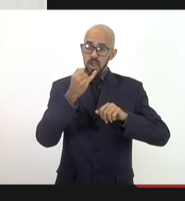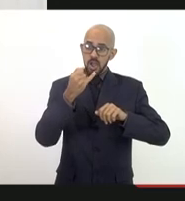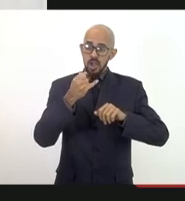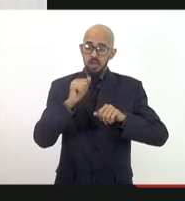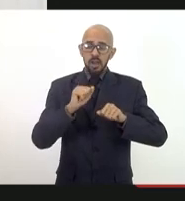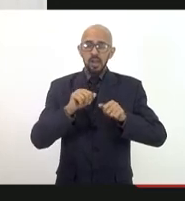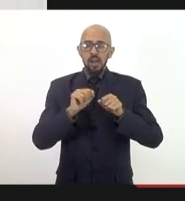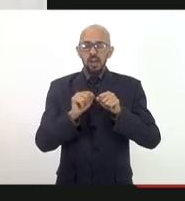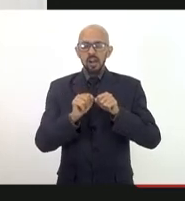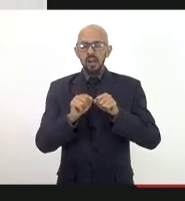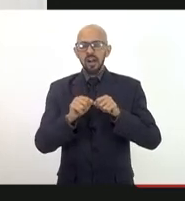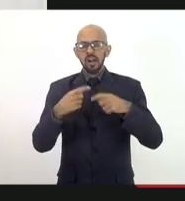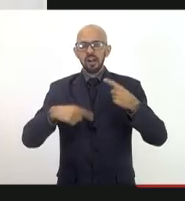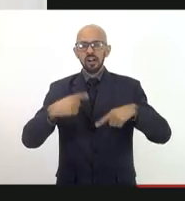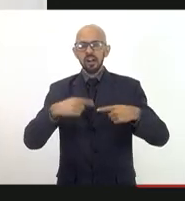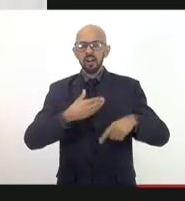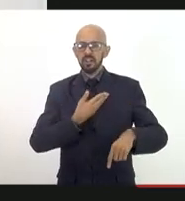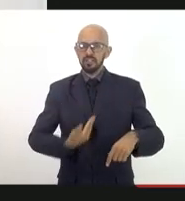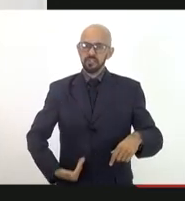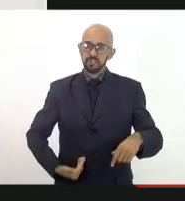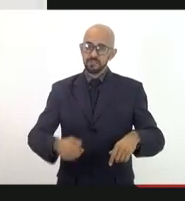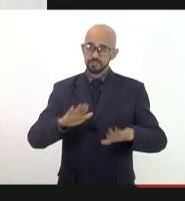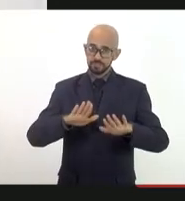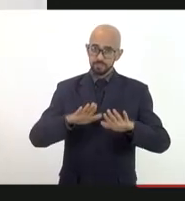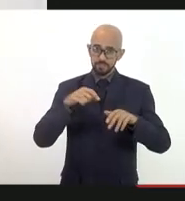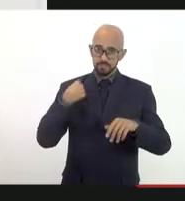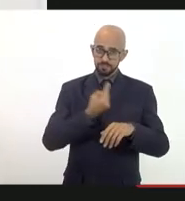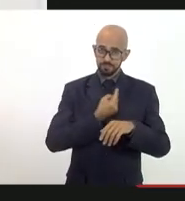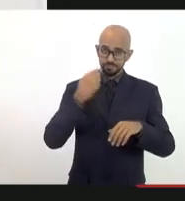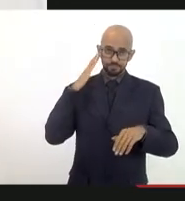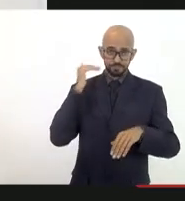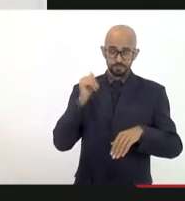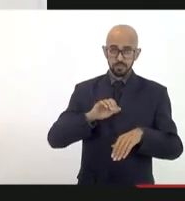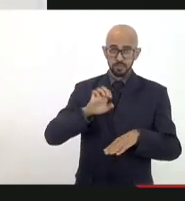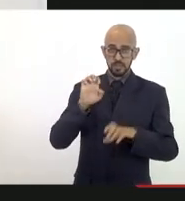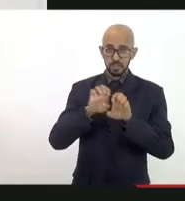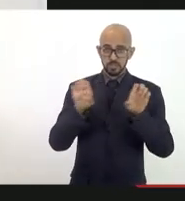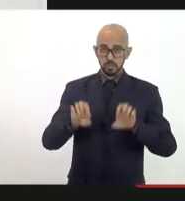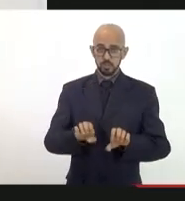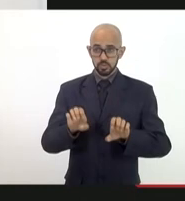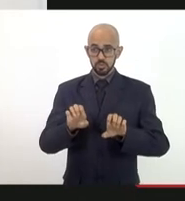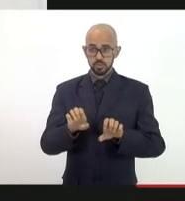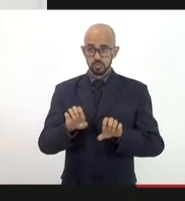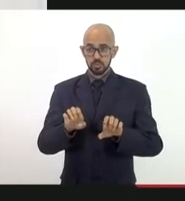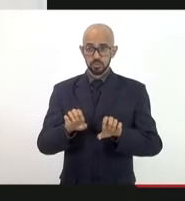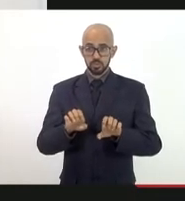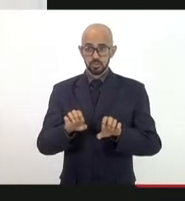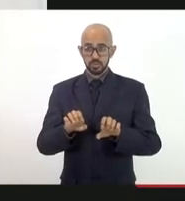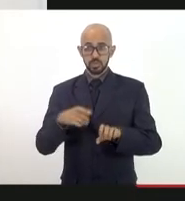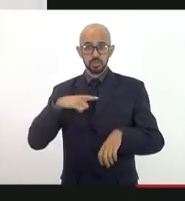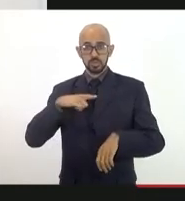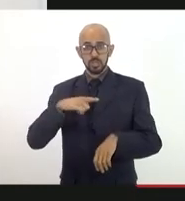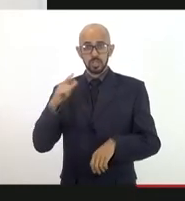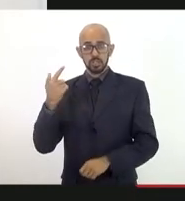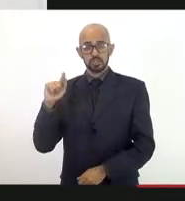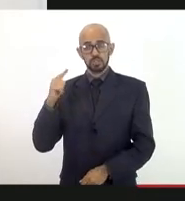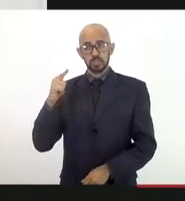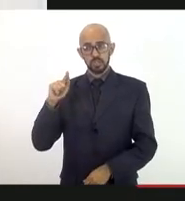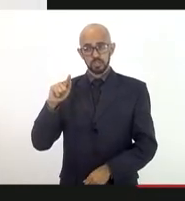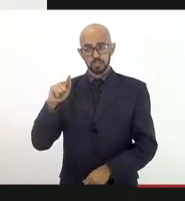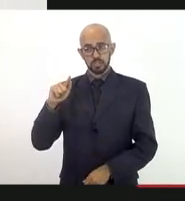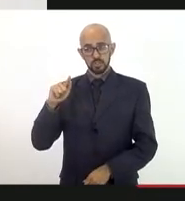Nós sabemos que existe, por exemplo, no âmbito da estrutura organizacional da Secretaria do Rio, né, a gerência da área técnica vinculada à área que trata das